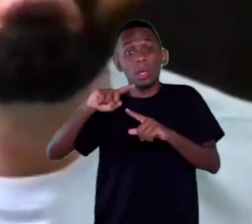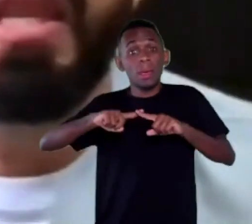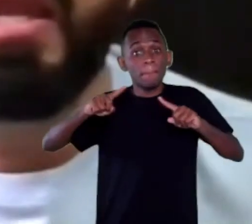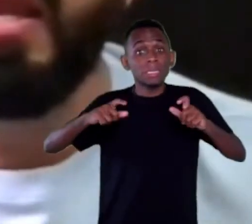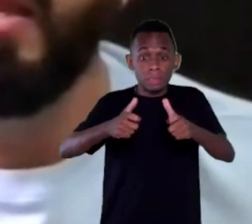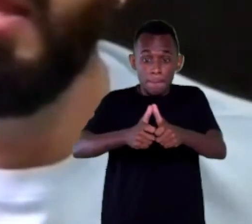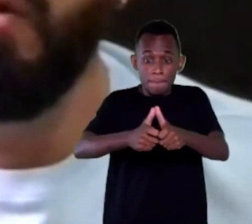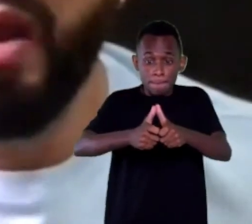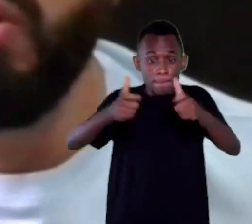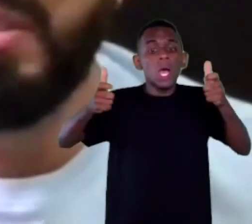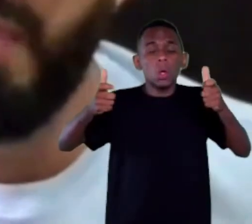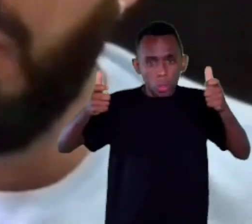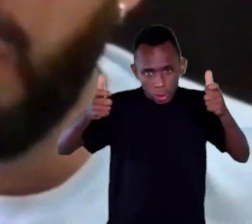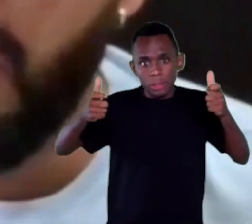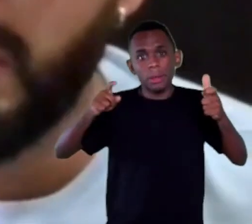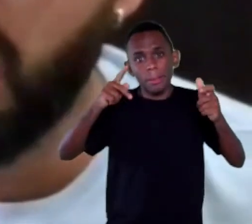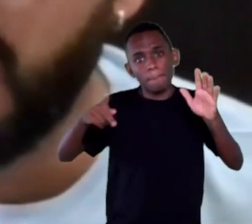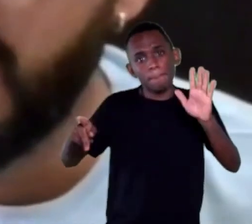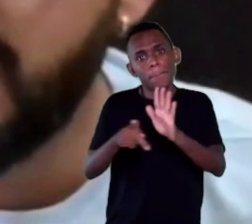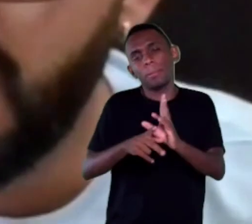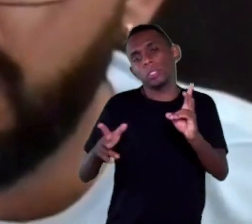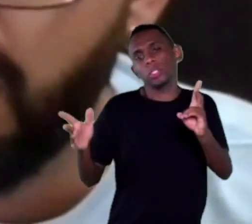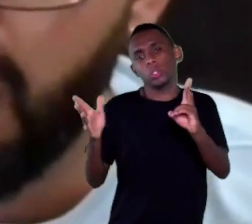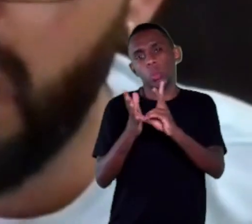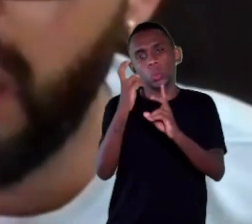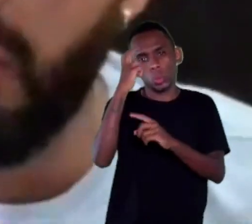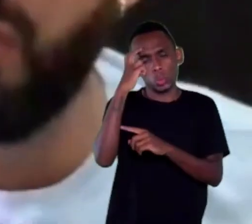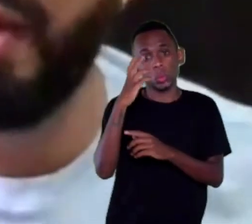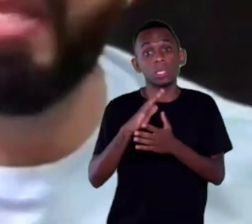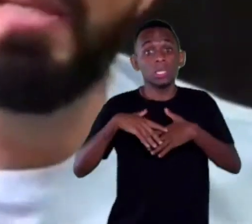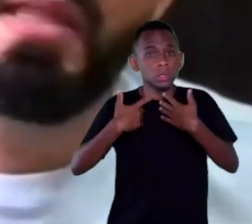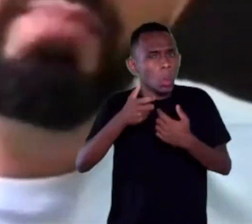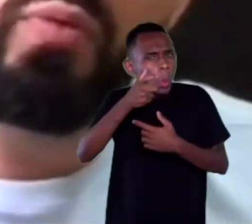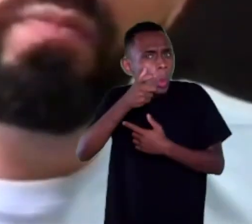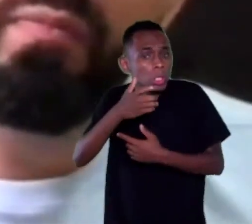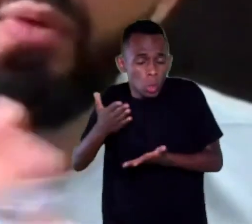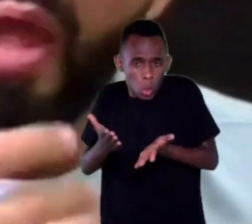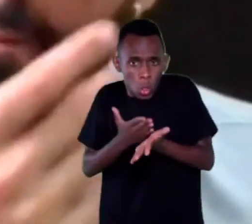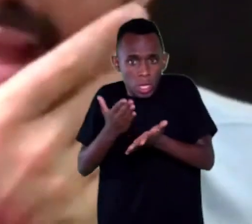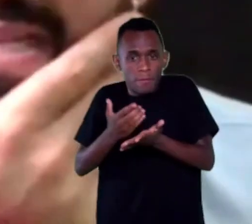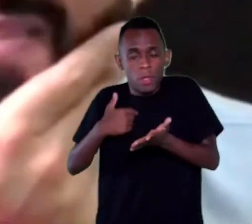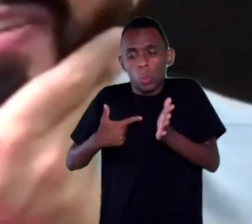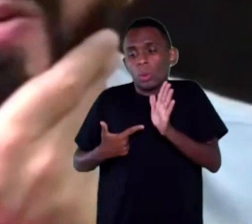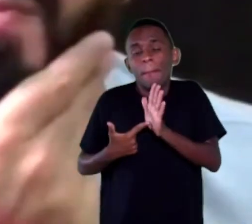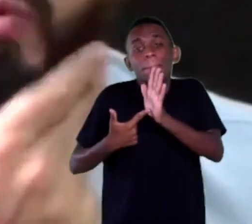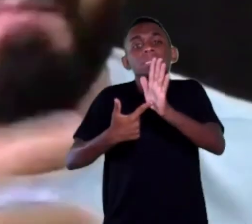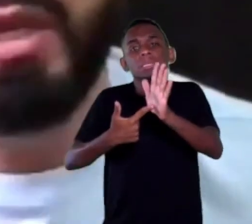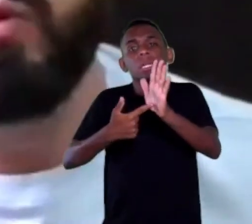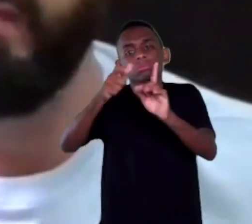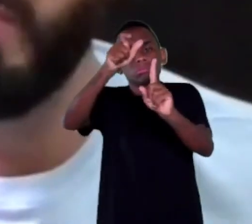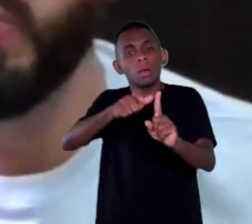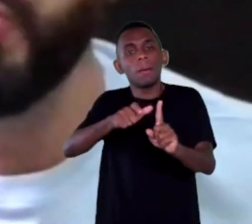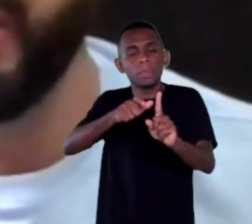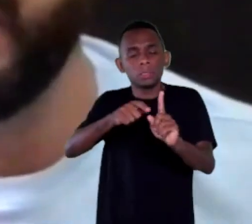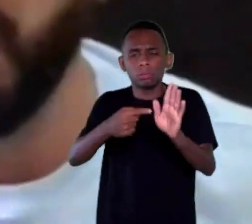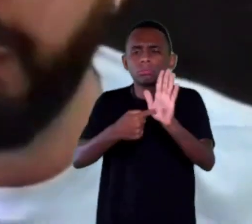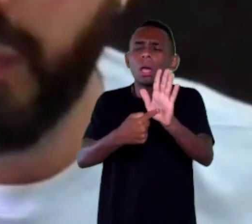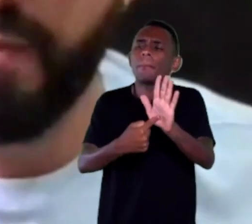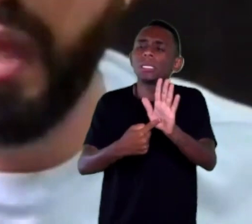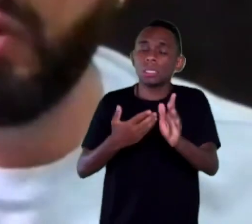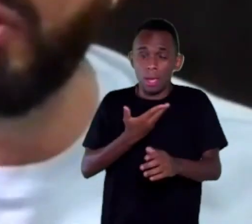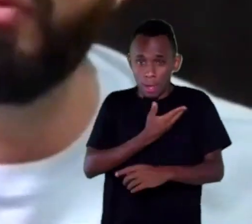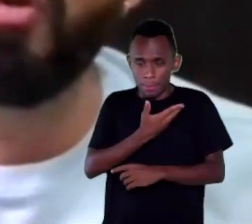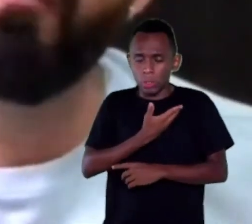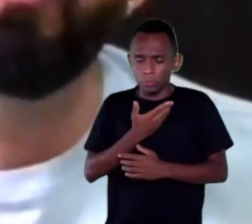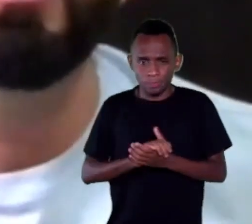tupiniquim. E uma coisa bem curiosa quanto a esse livro, que quando eu apresentei para um rapaz, ele falou, um amigo me sugeriu,